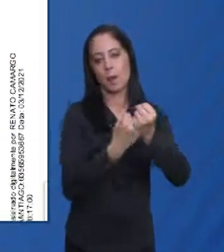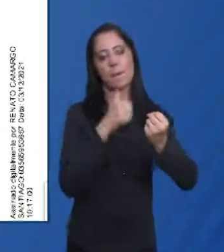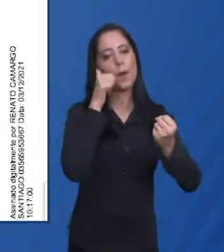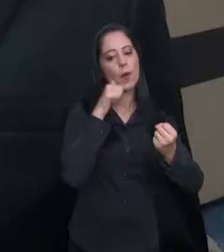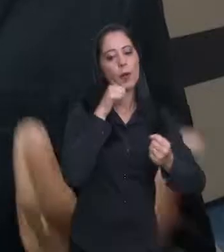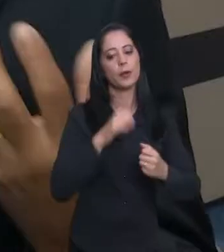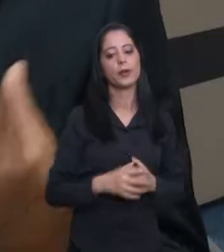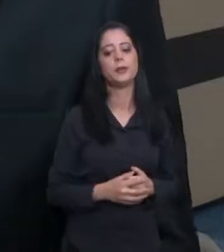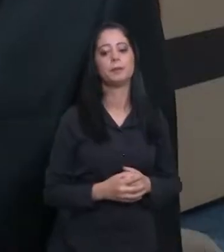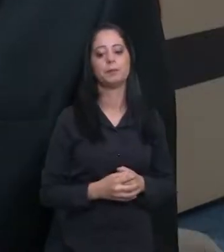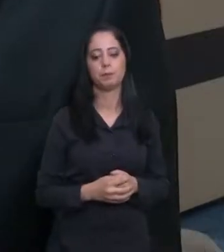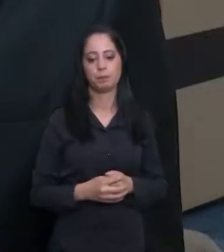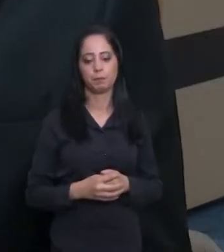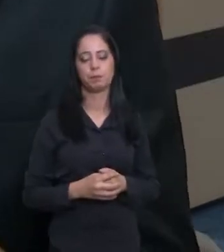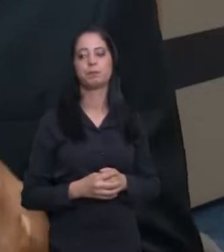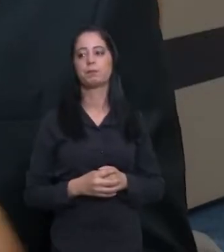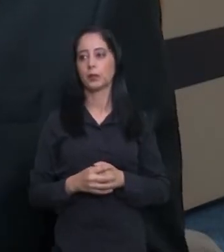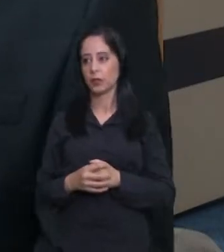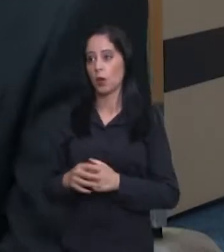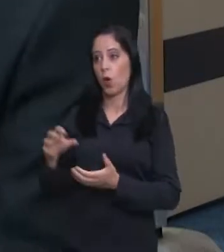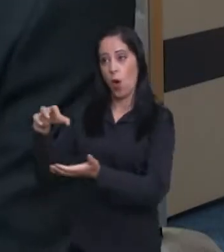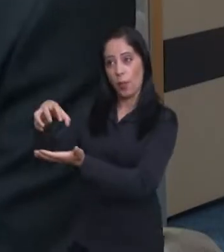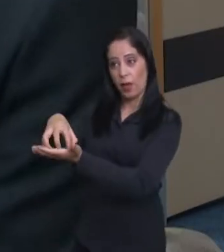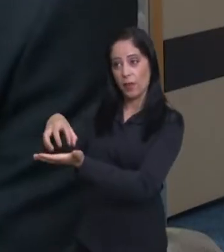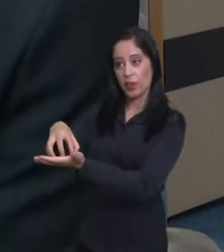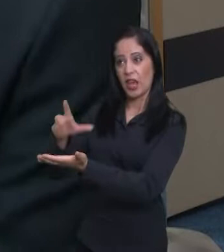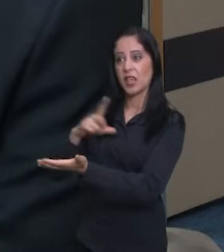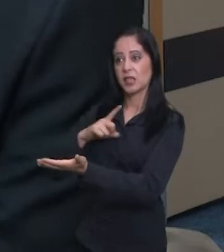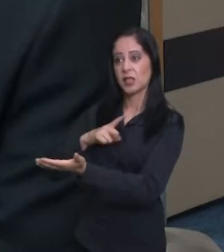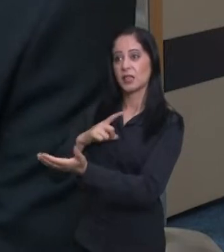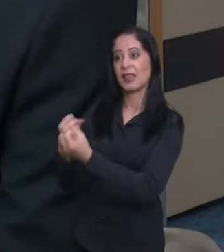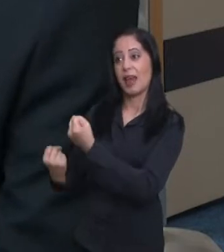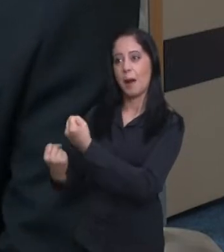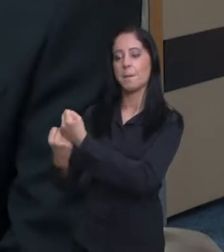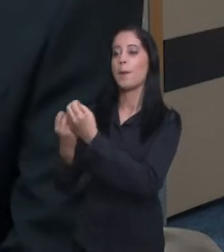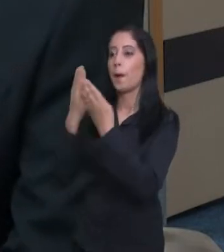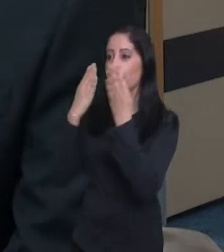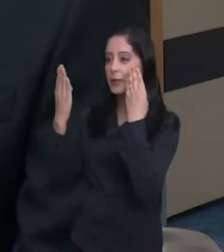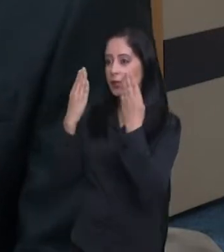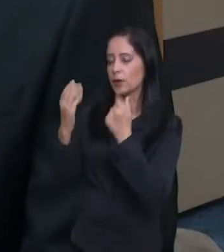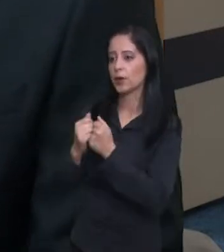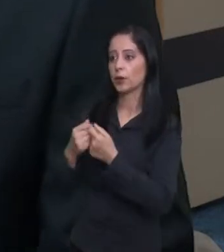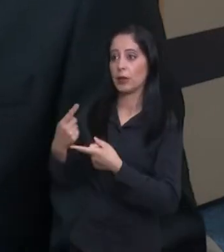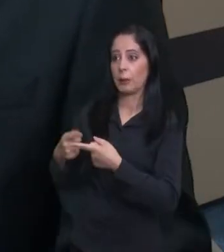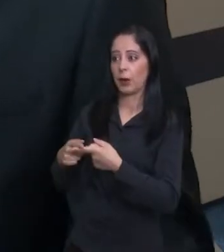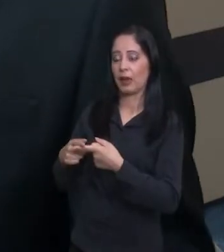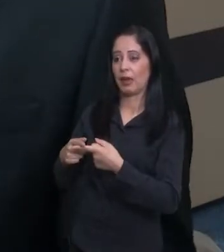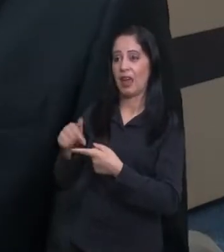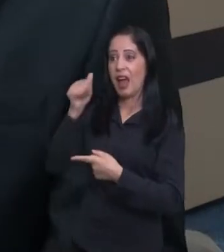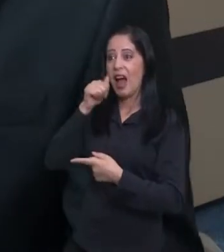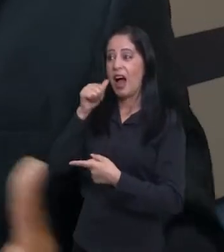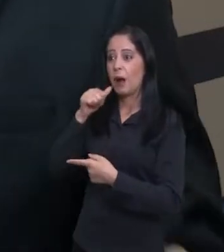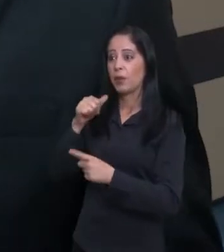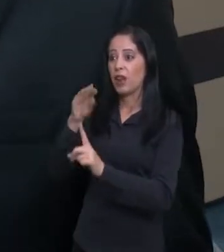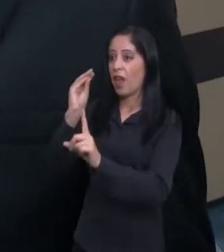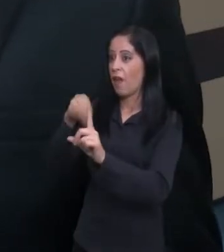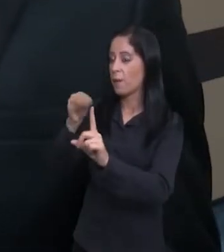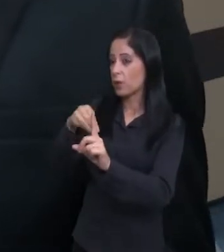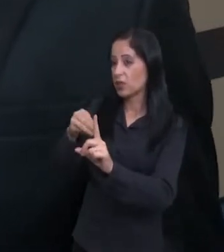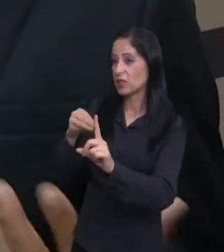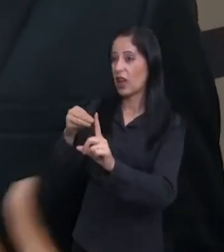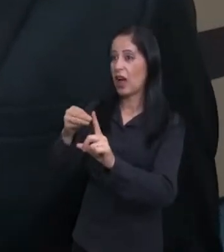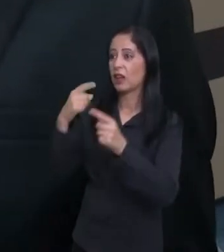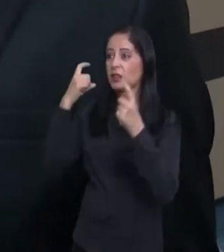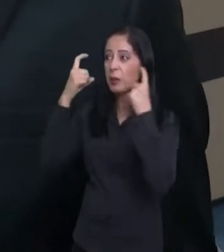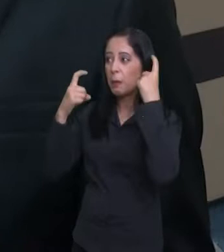as mulheres que aí ela vai ter o Centro de Apoio psicológico né porque essa essa mulher estará extremamente